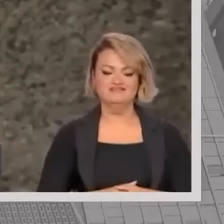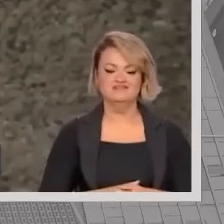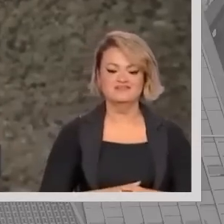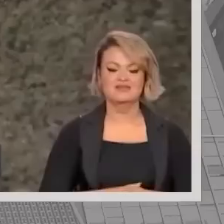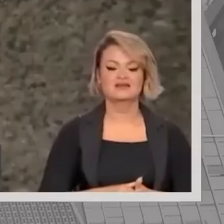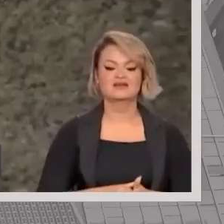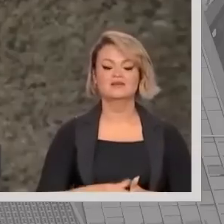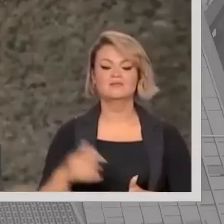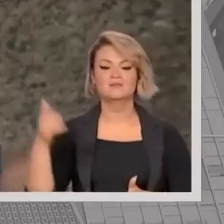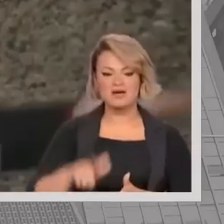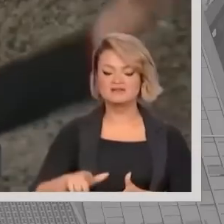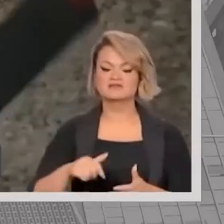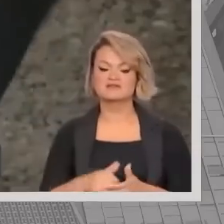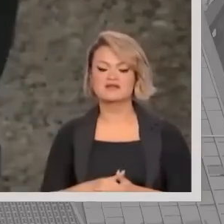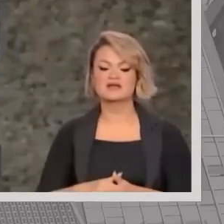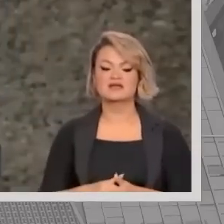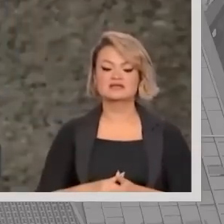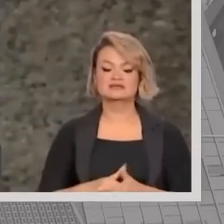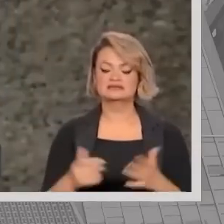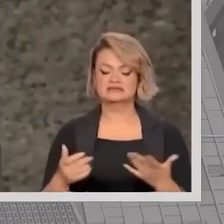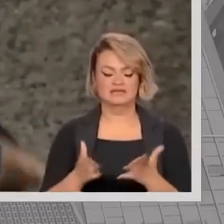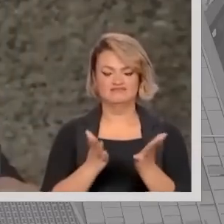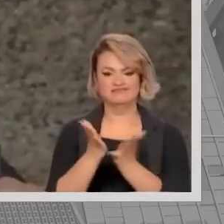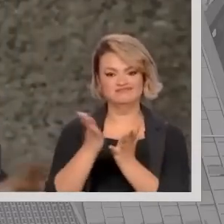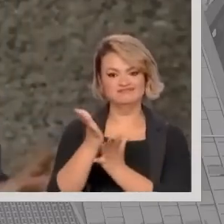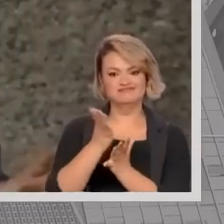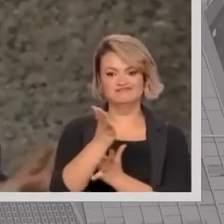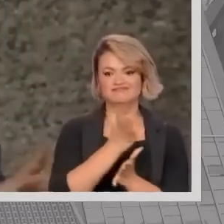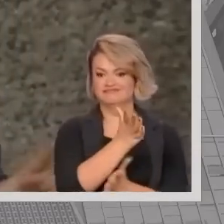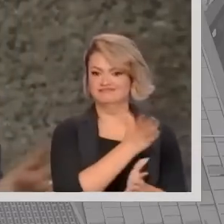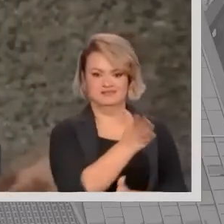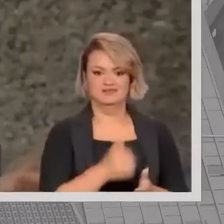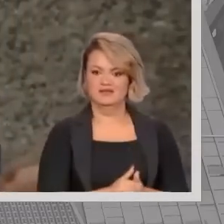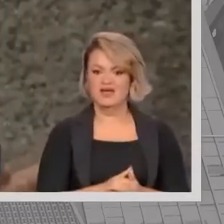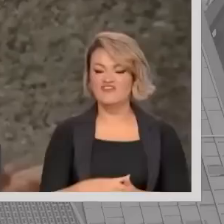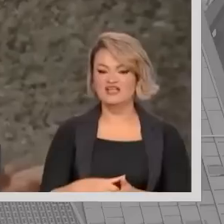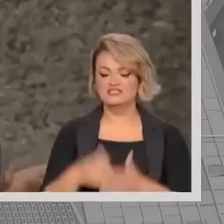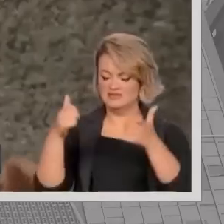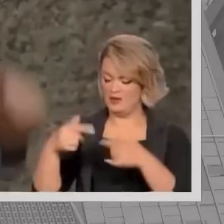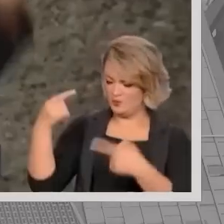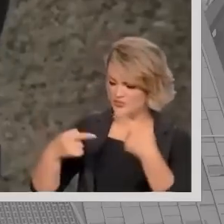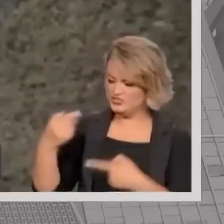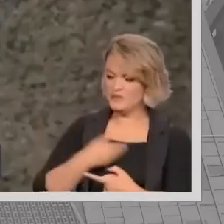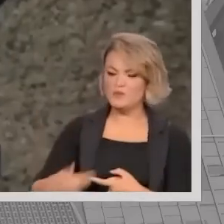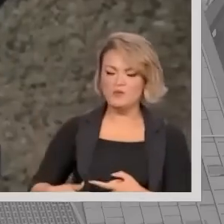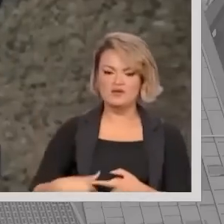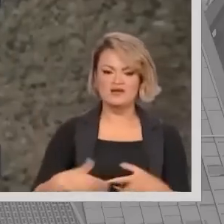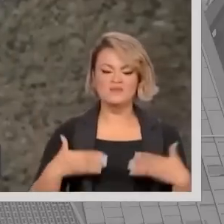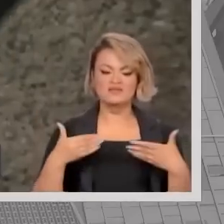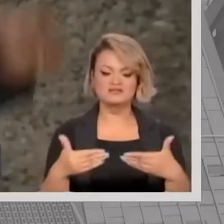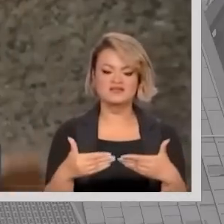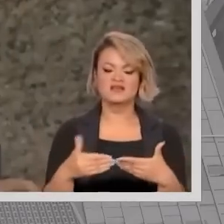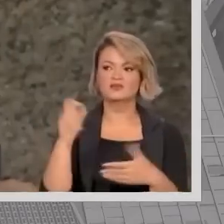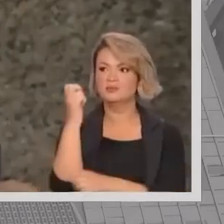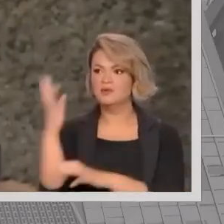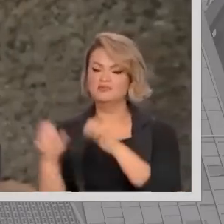parcela que dos 10%. Ou seja, que é exatamente a parcela que o governo tem de implementar política pública, né?